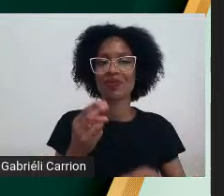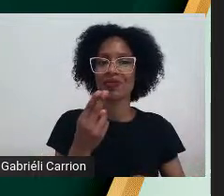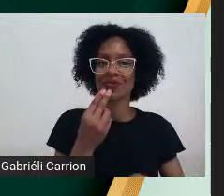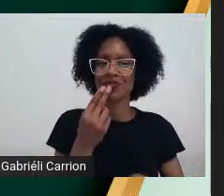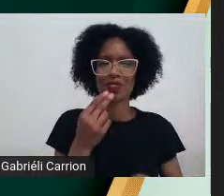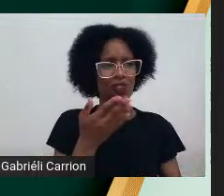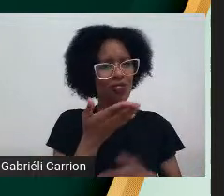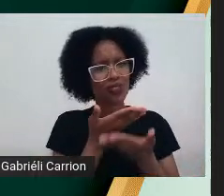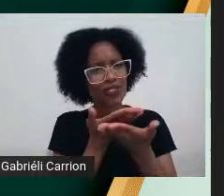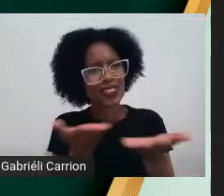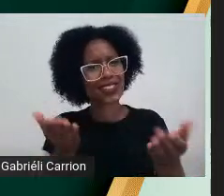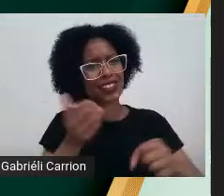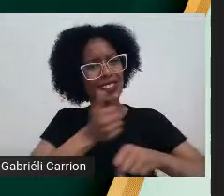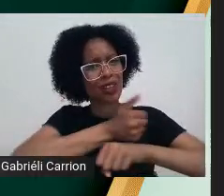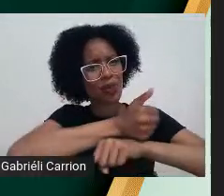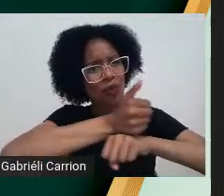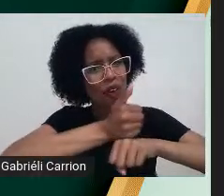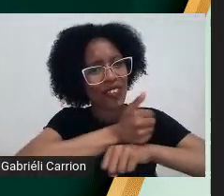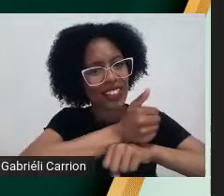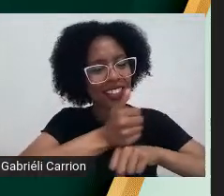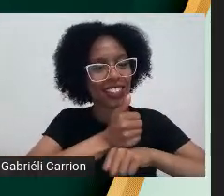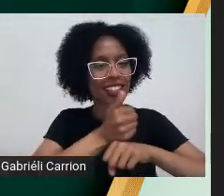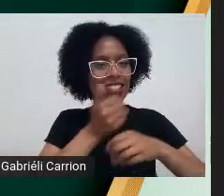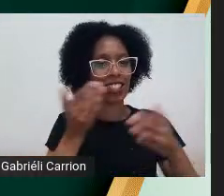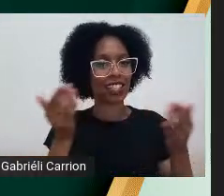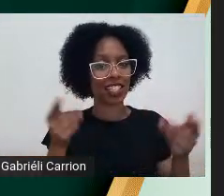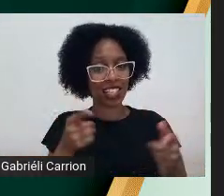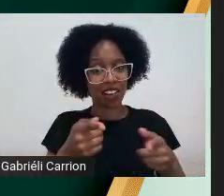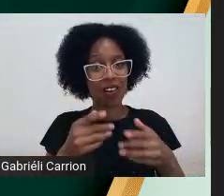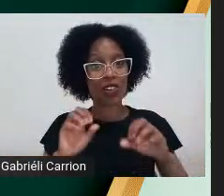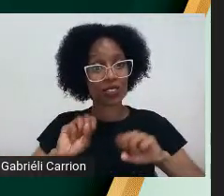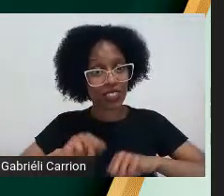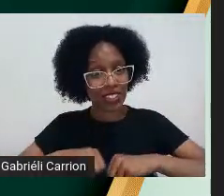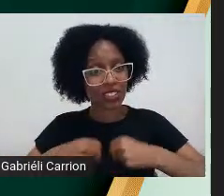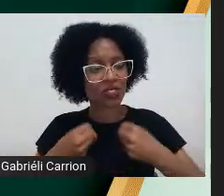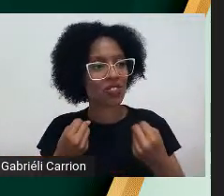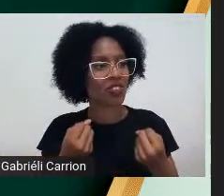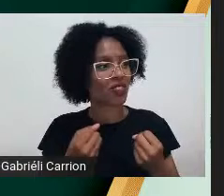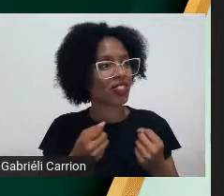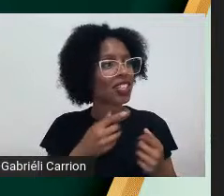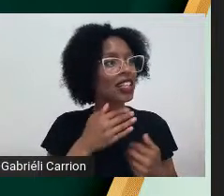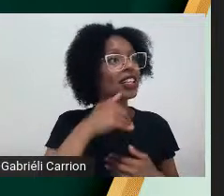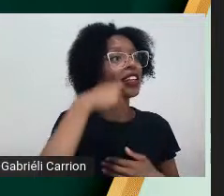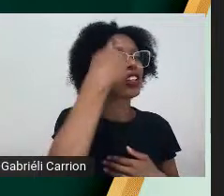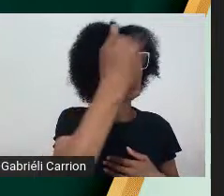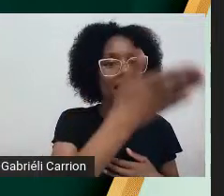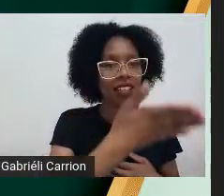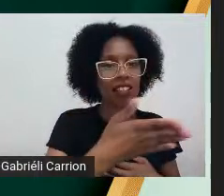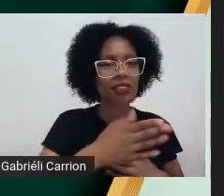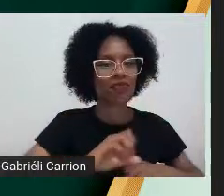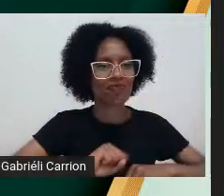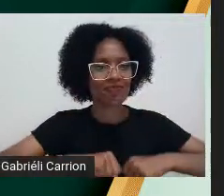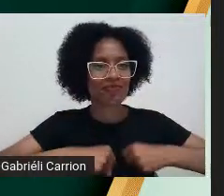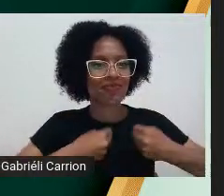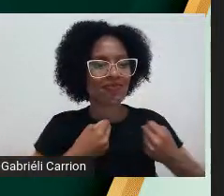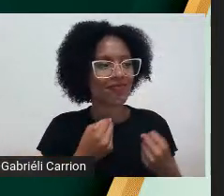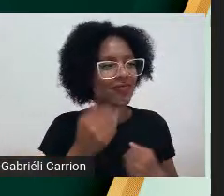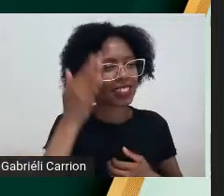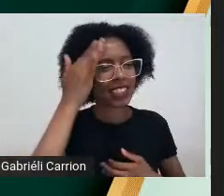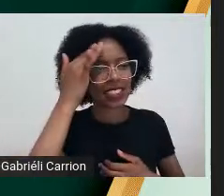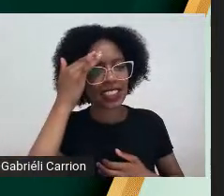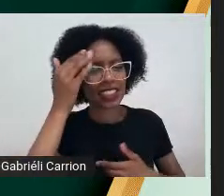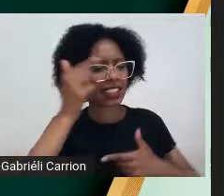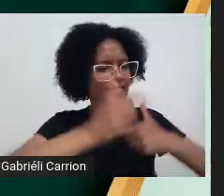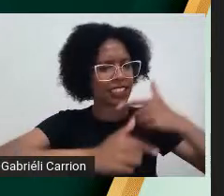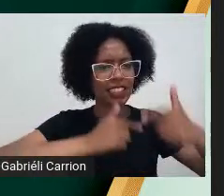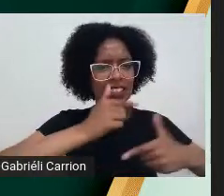Profissionais que, sem sombra de dúvidas, irão imprimir por onde quer que andarem os tantos saberes e valores